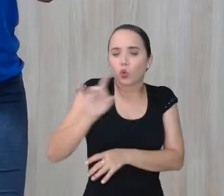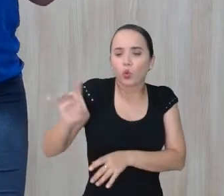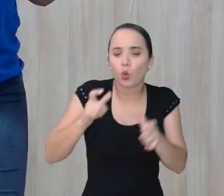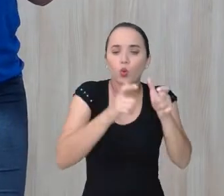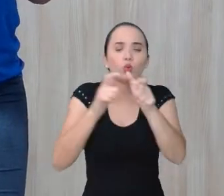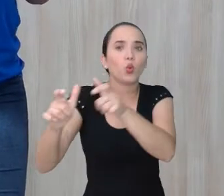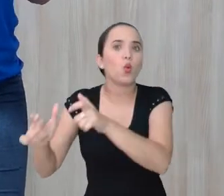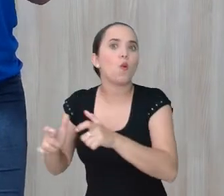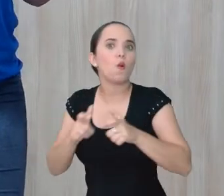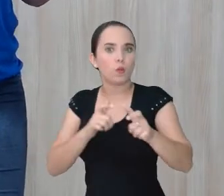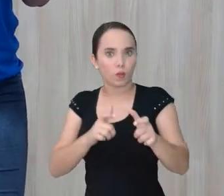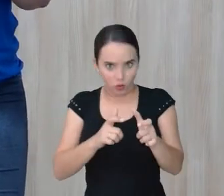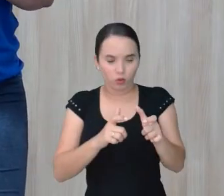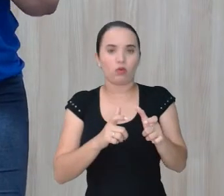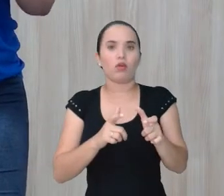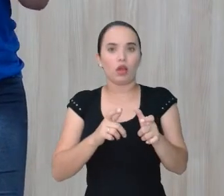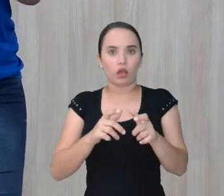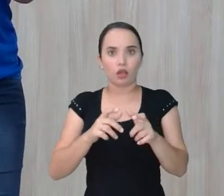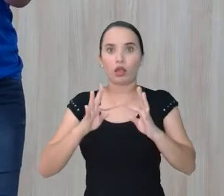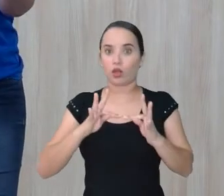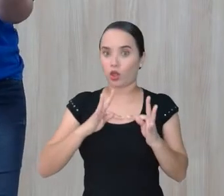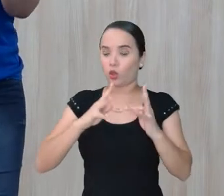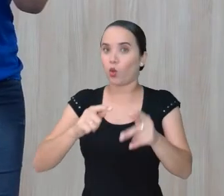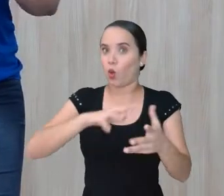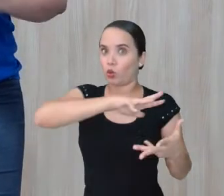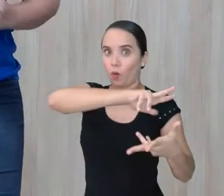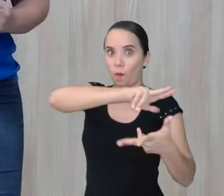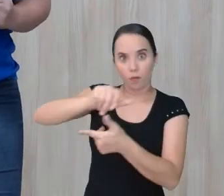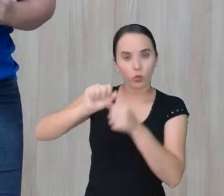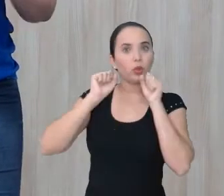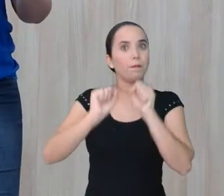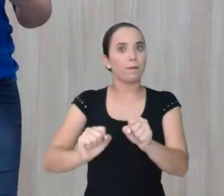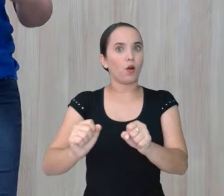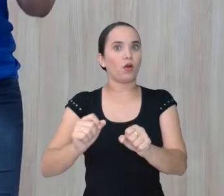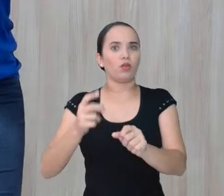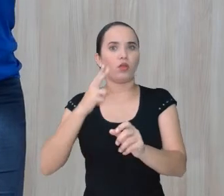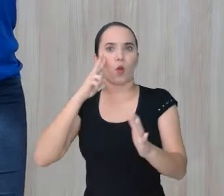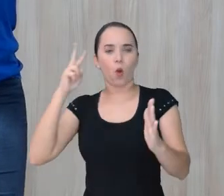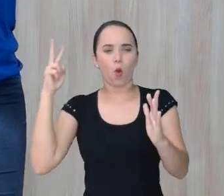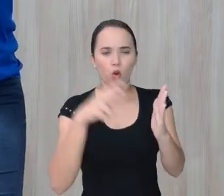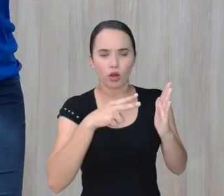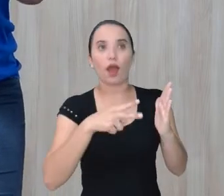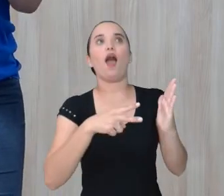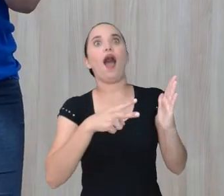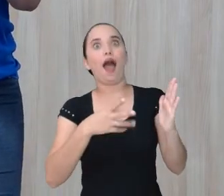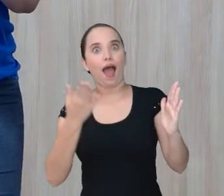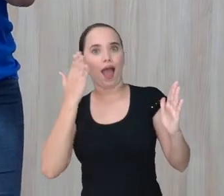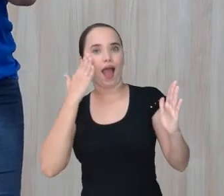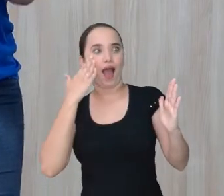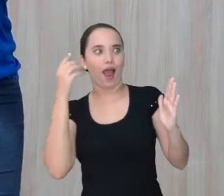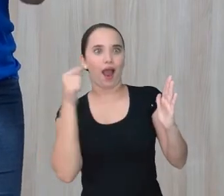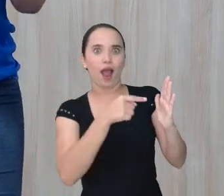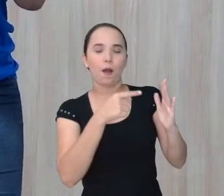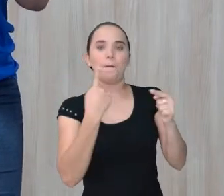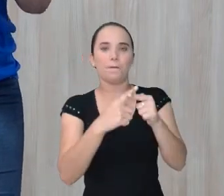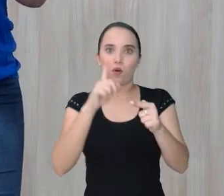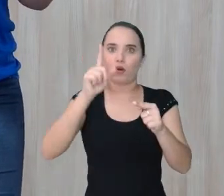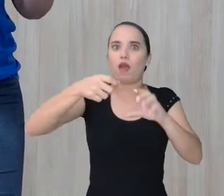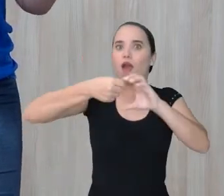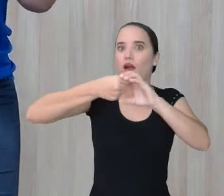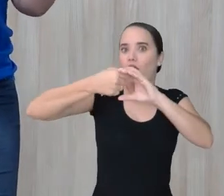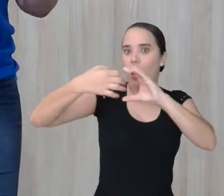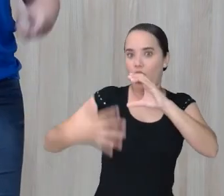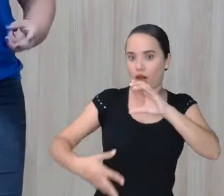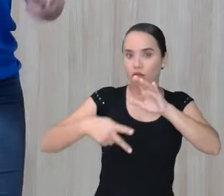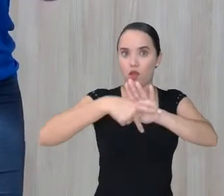por todo mundo e pode ser reconhecido como tal. Por quê? Porque alguma característica permanece,